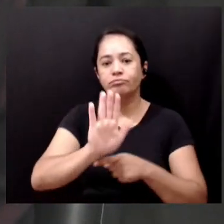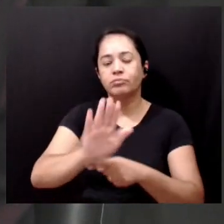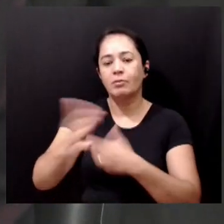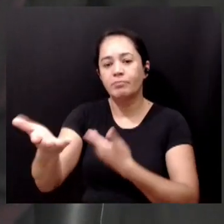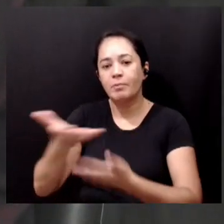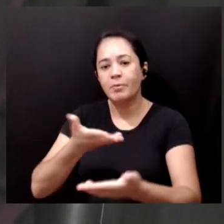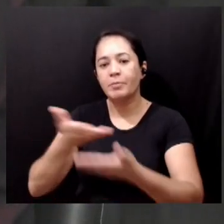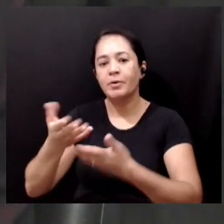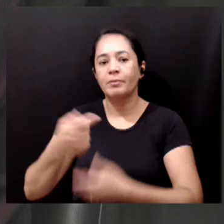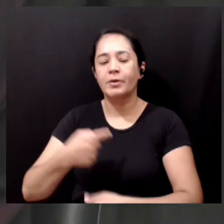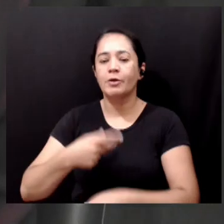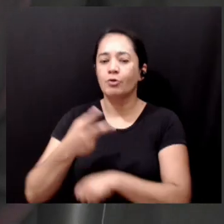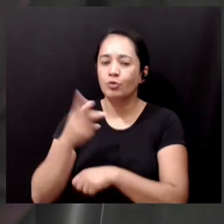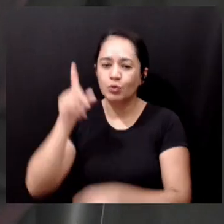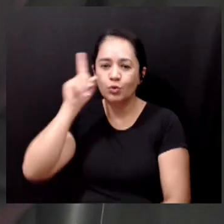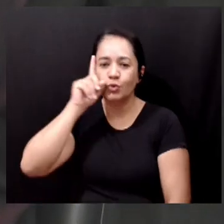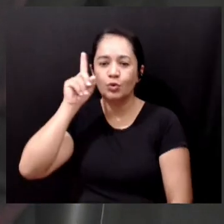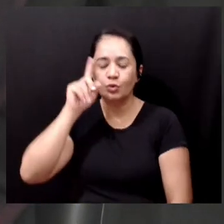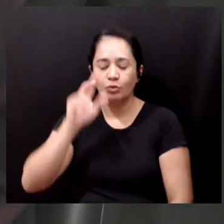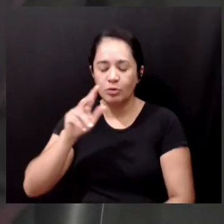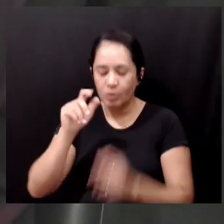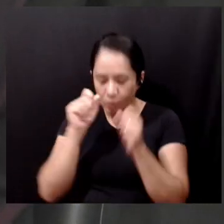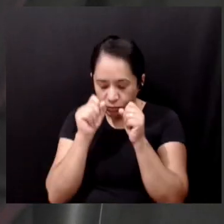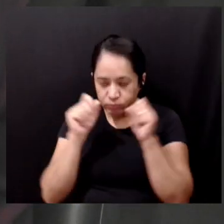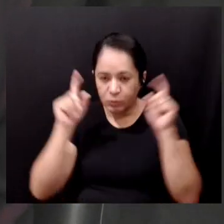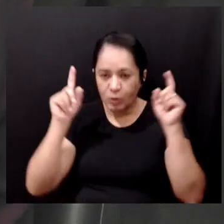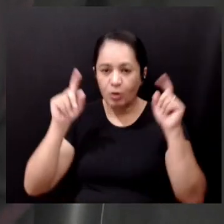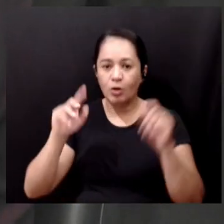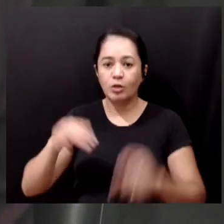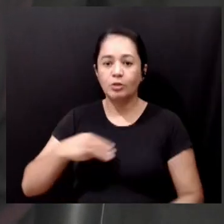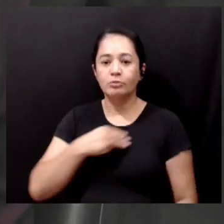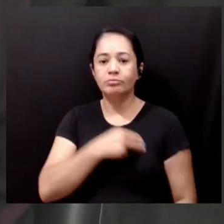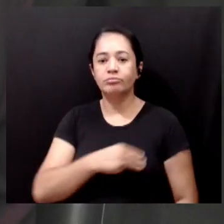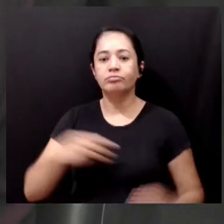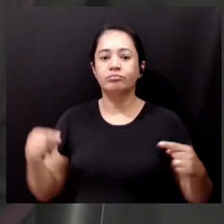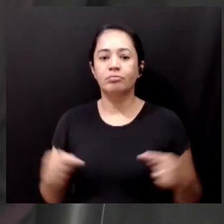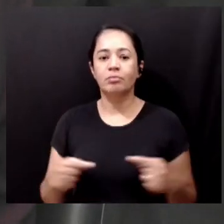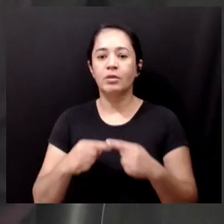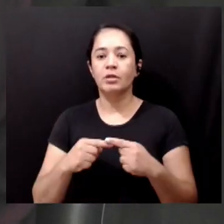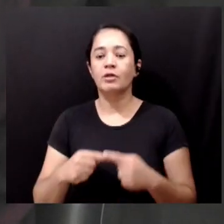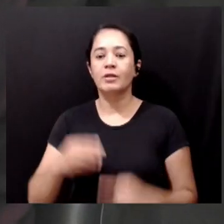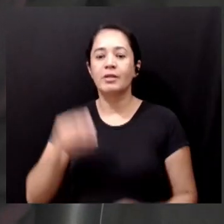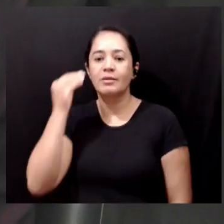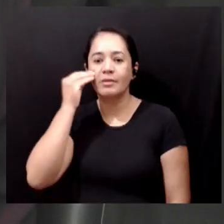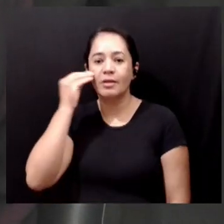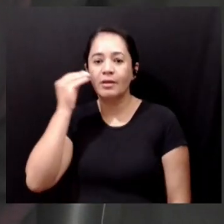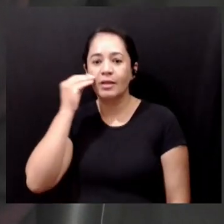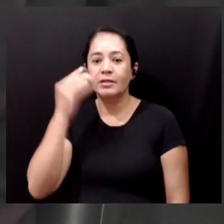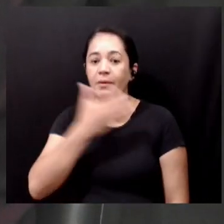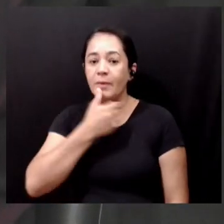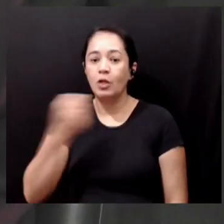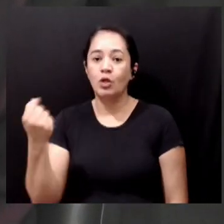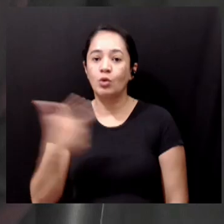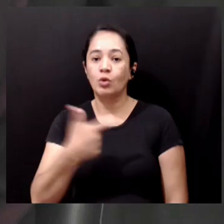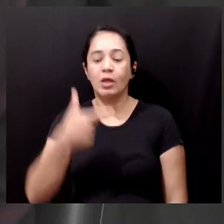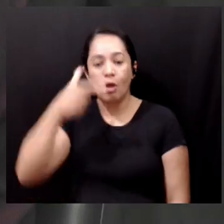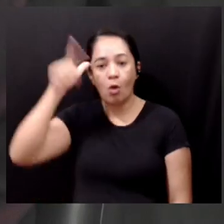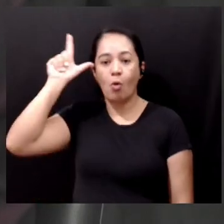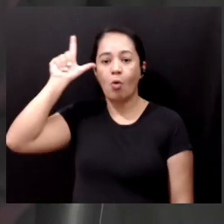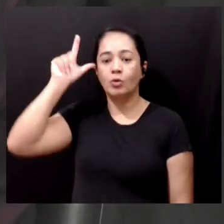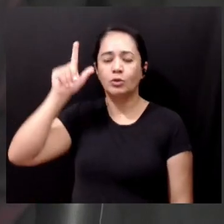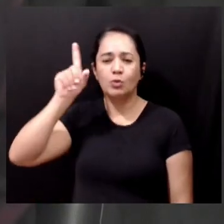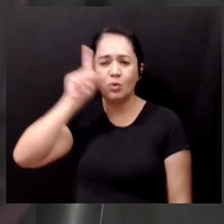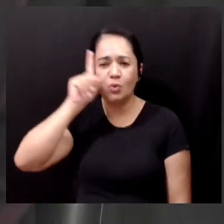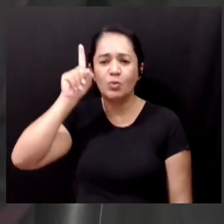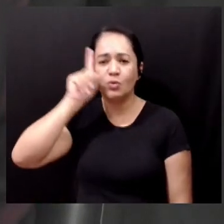dias eu levanto com uma missão de ser uma pessoa melhor do que eu fui ontem. Todos os dias eu busco essa missão. Todos